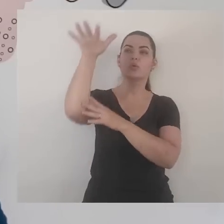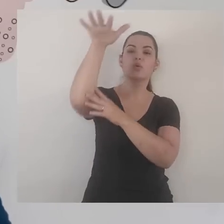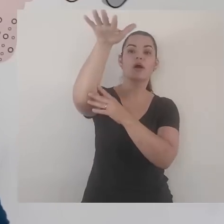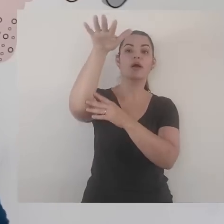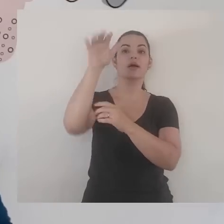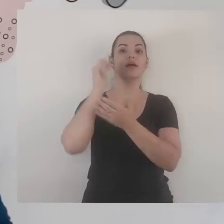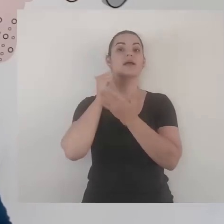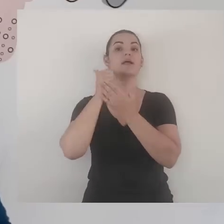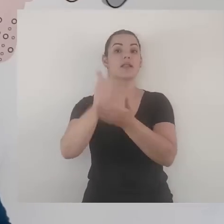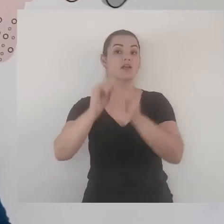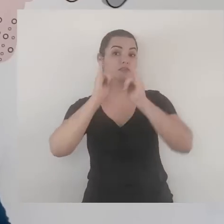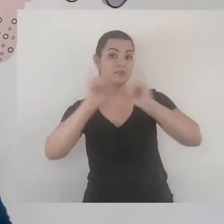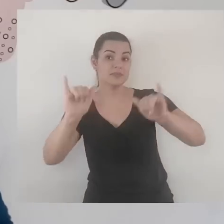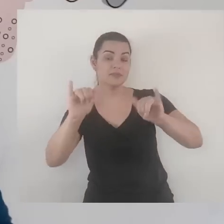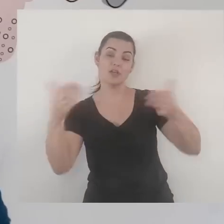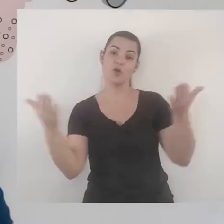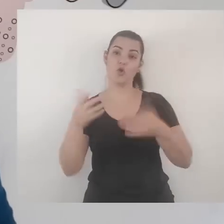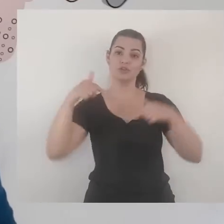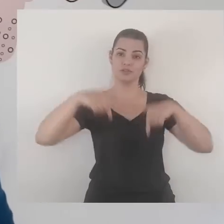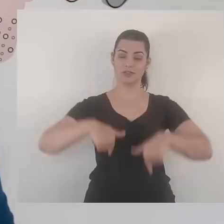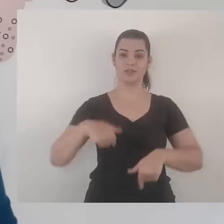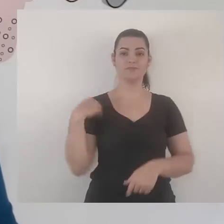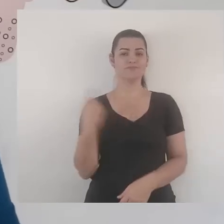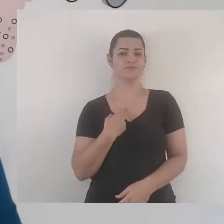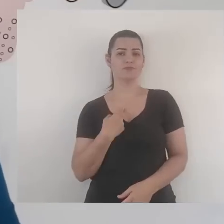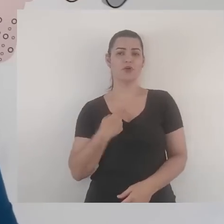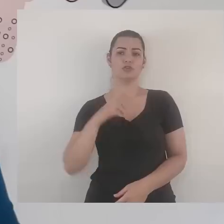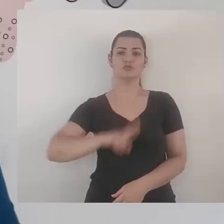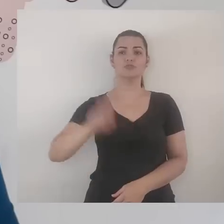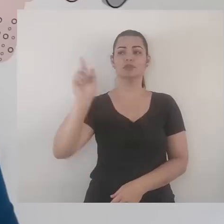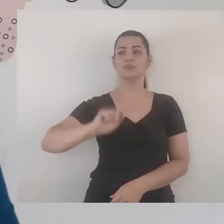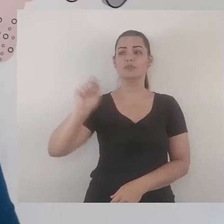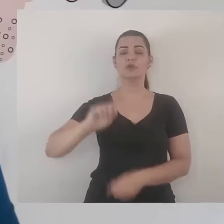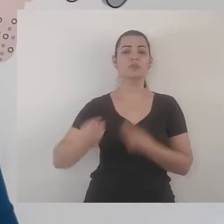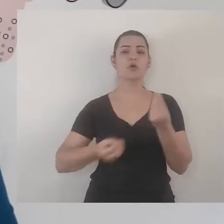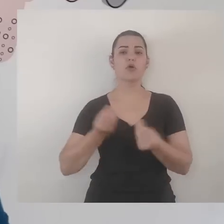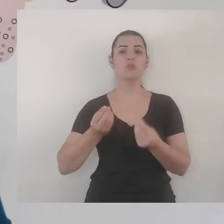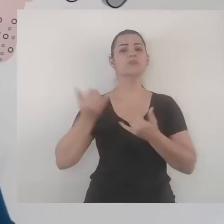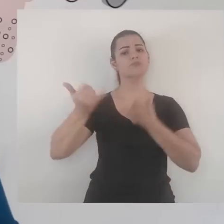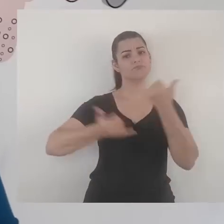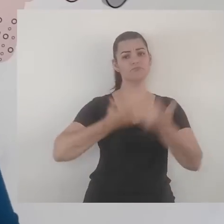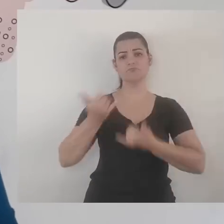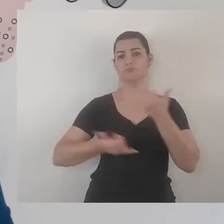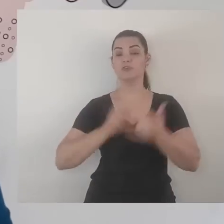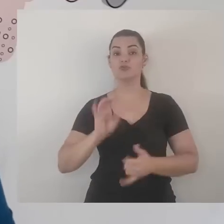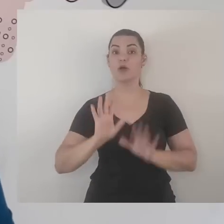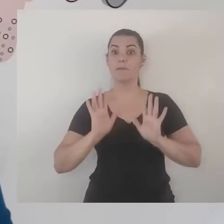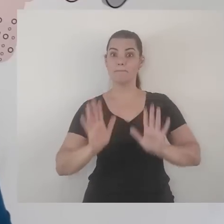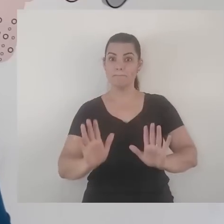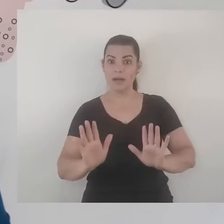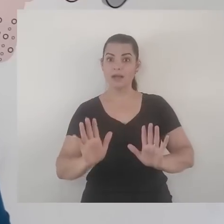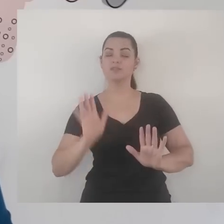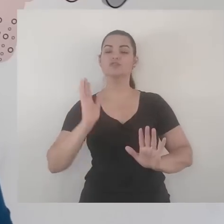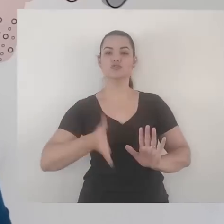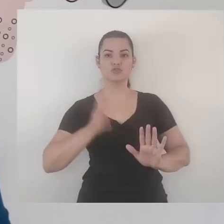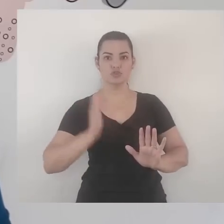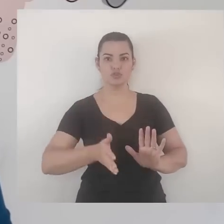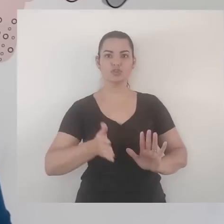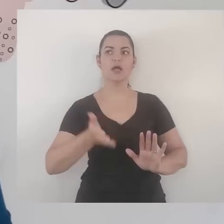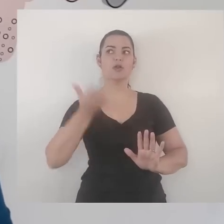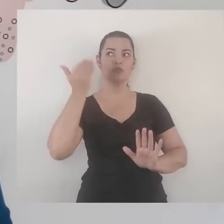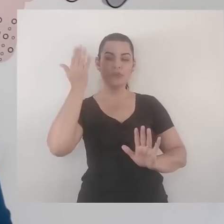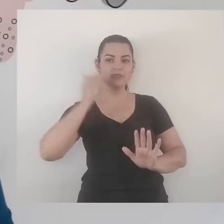as pipas como uma brincadeira, mas ela já foi muito utilizada, principalmente na